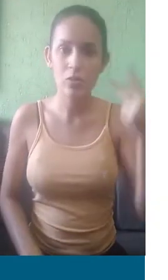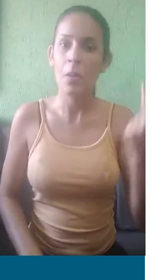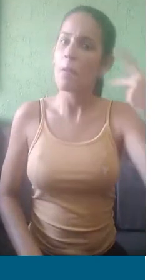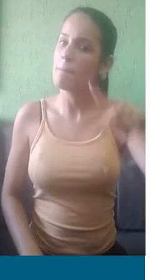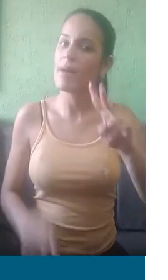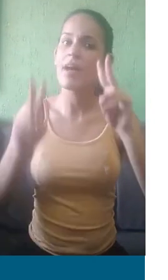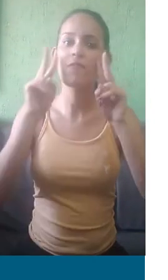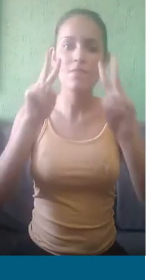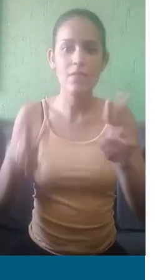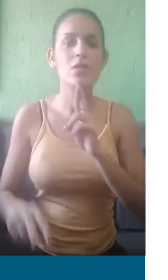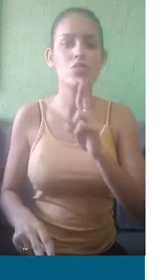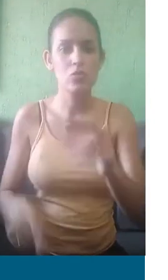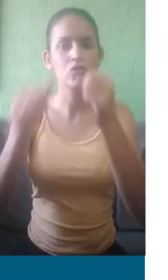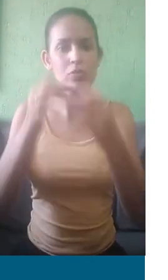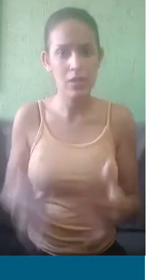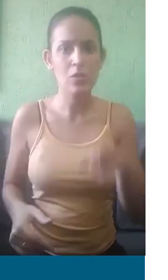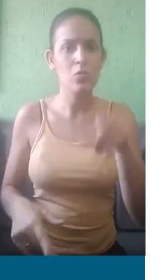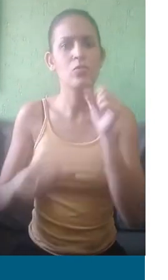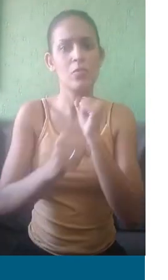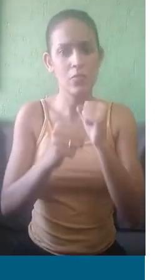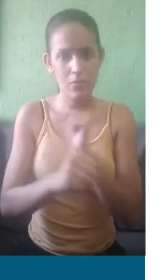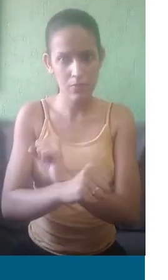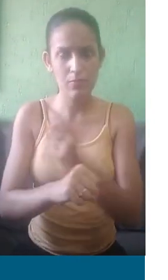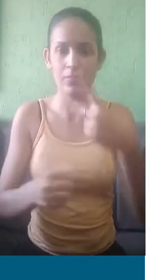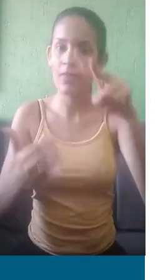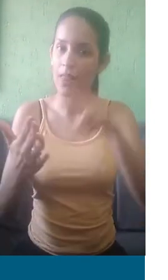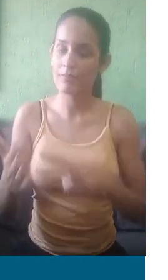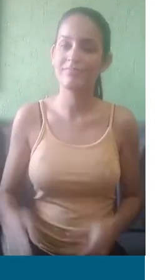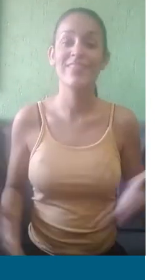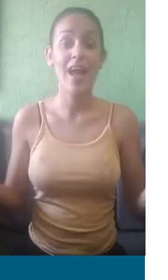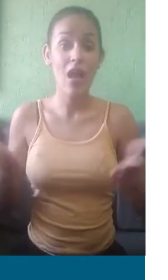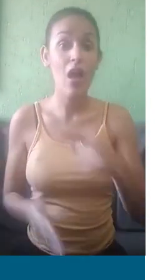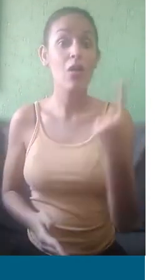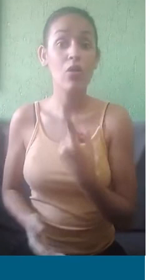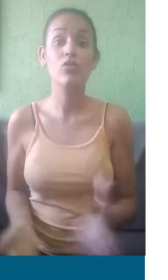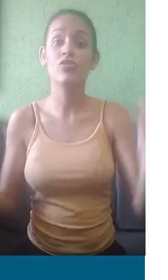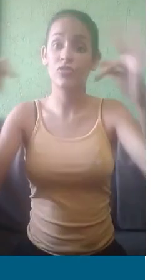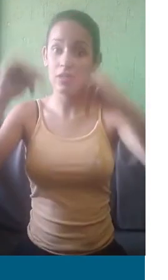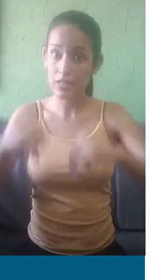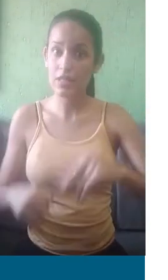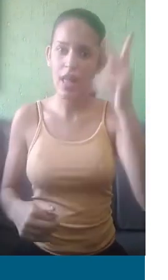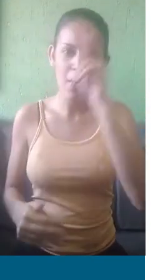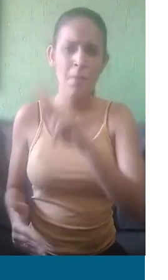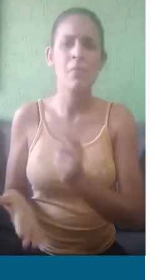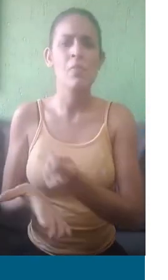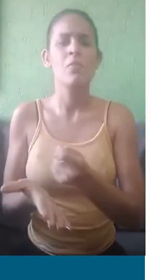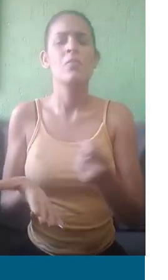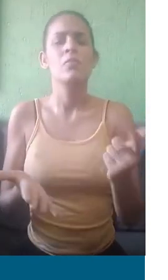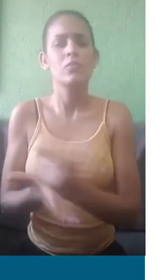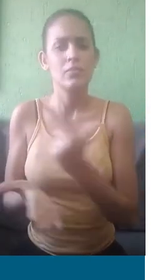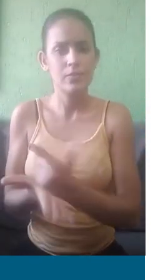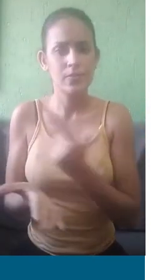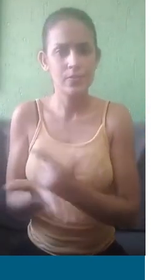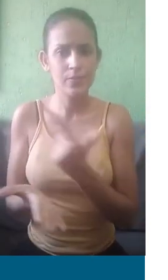Bom pessoal, chegamos ao fim da nossa revisão de literatura por meio de questões recentes do Enem sobre os conteúdos que têm sido mais recorrentes.